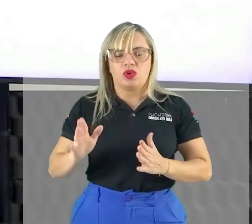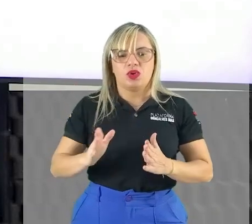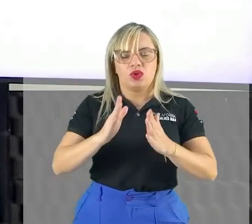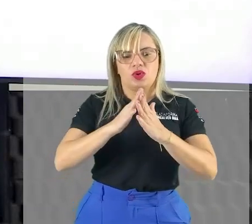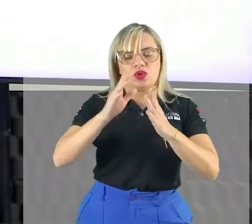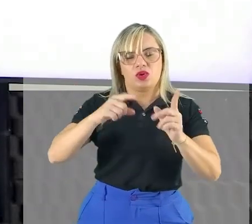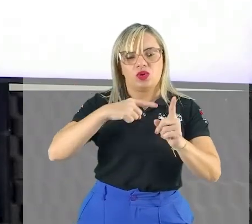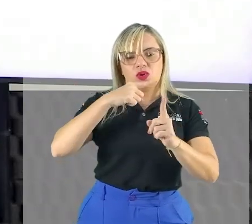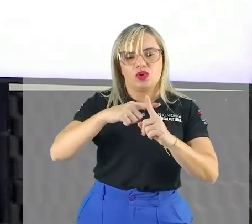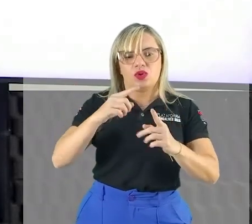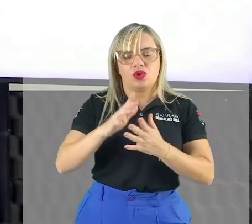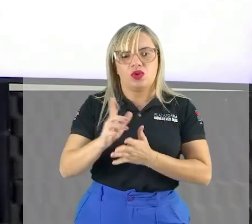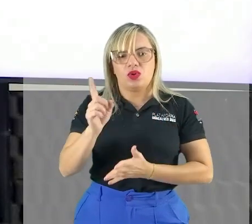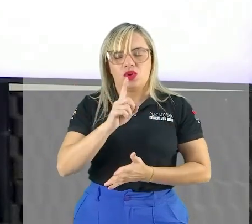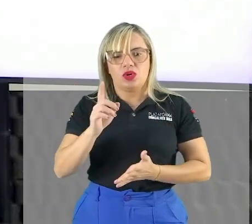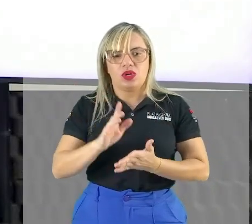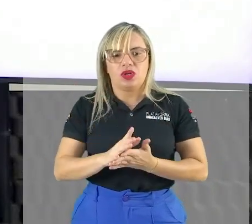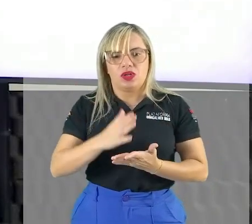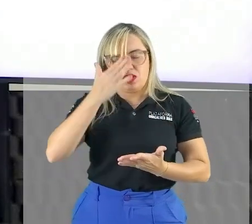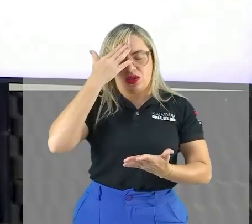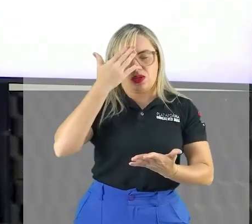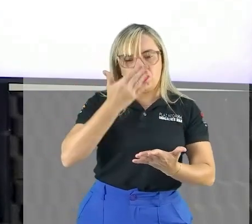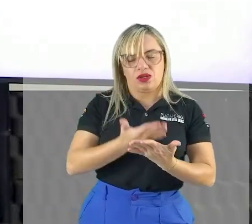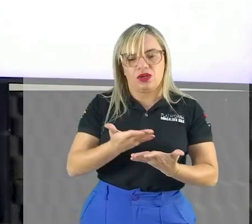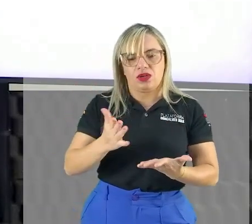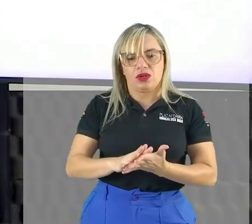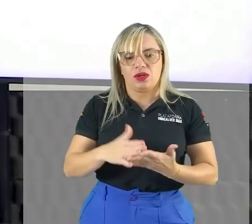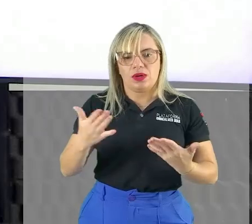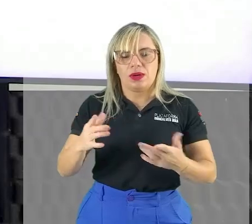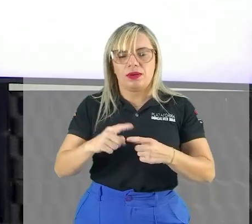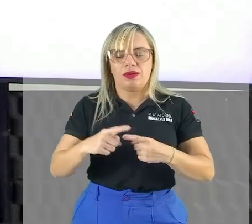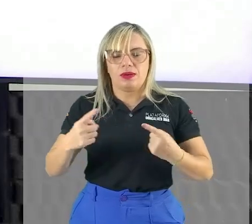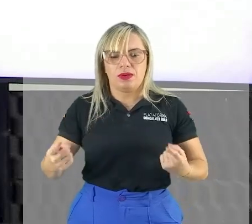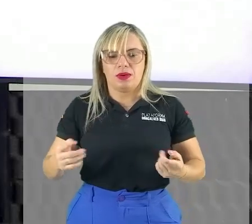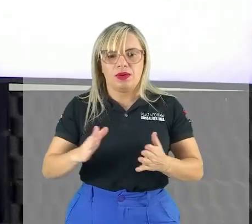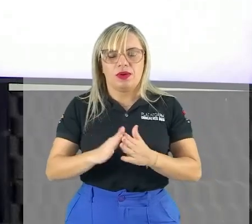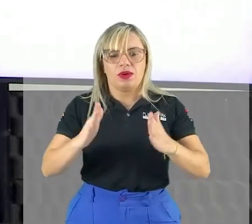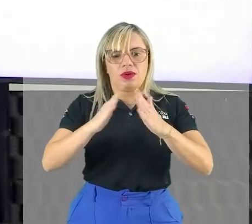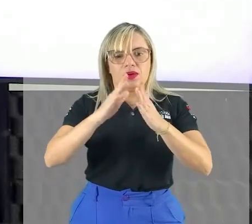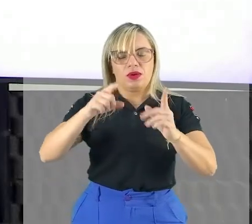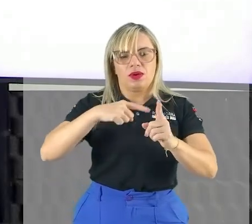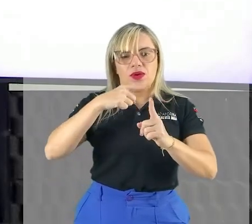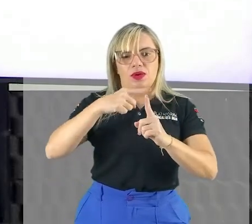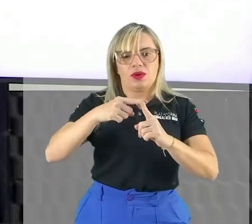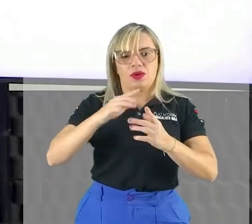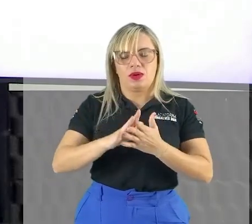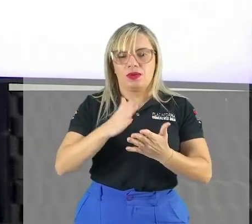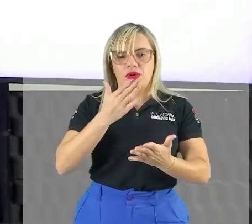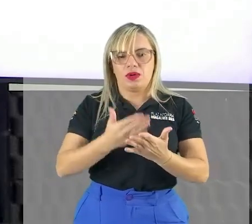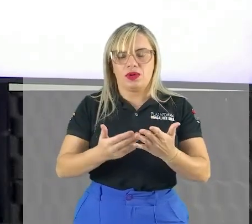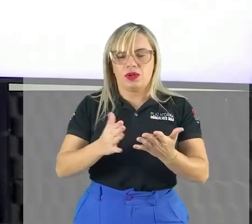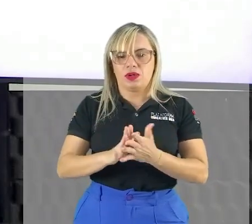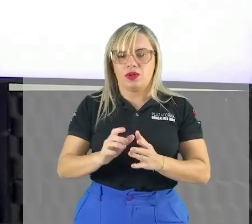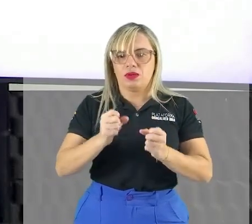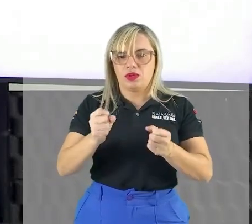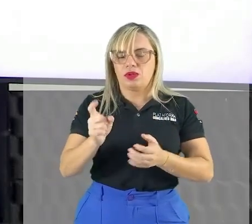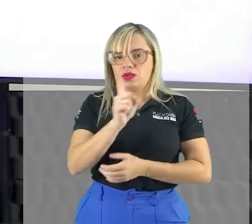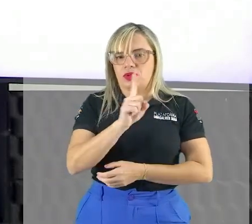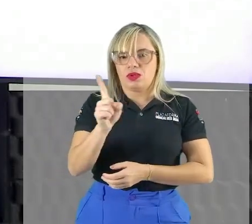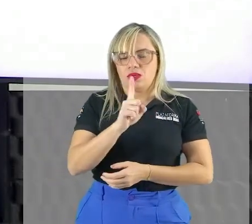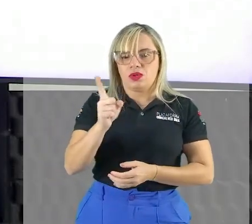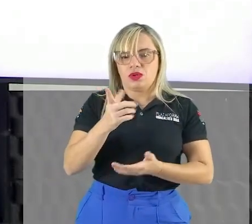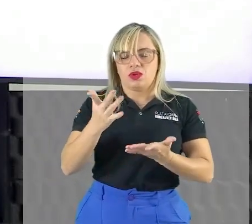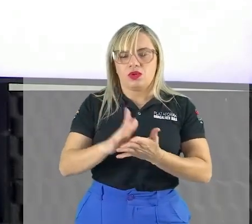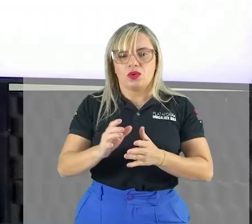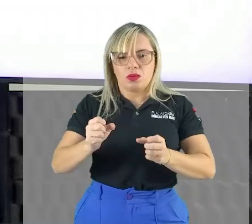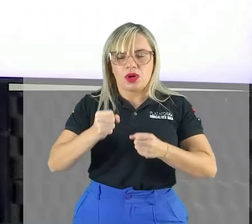defendia, que dizia, bom, não quer dizer que a igreja perdeu totalmente seu poder. Ela vai ter, assim como a reforma protestante